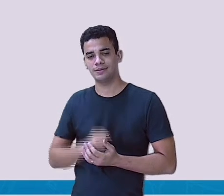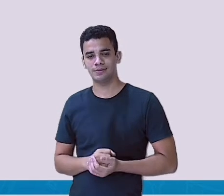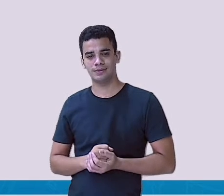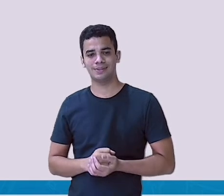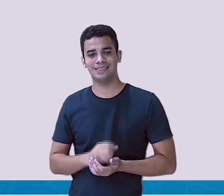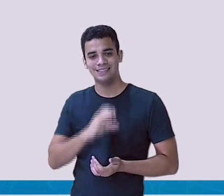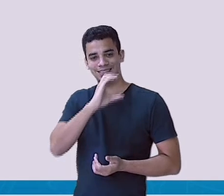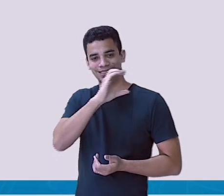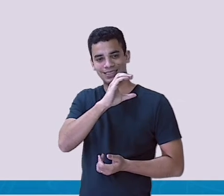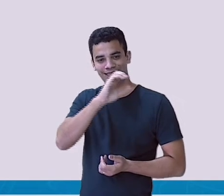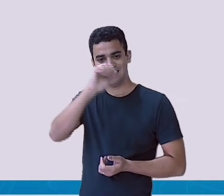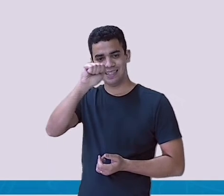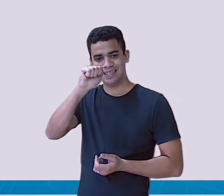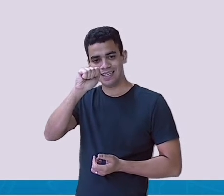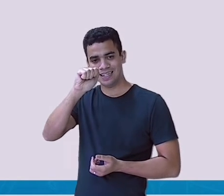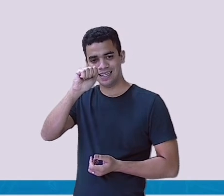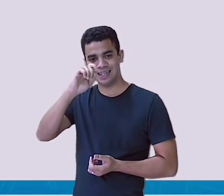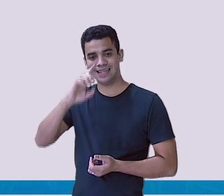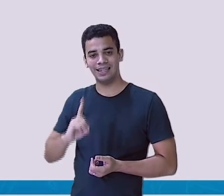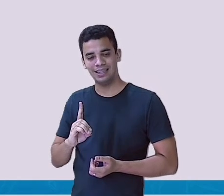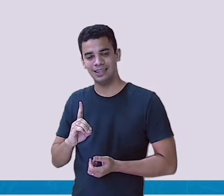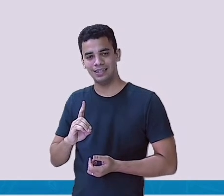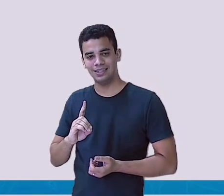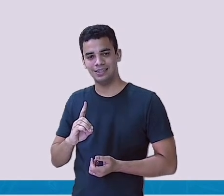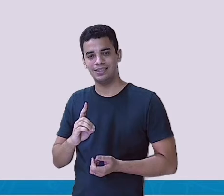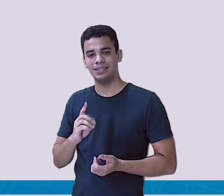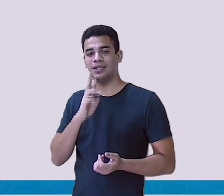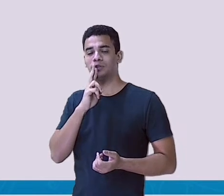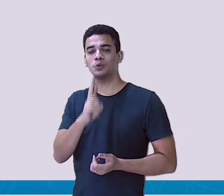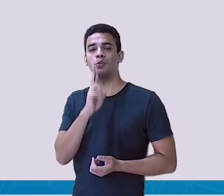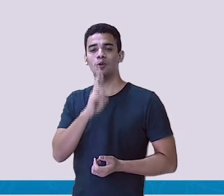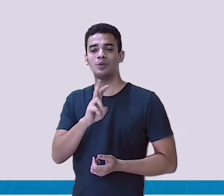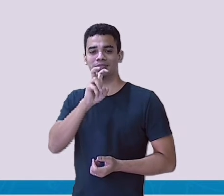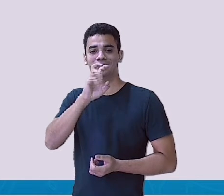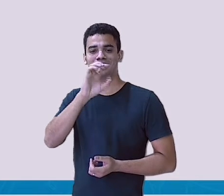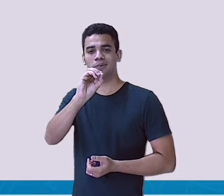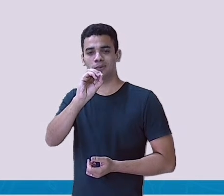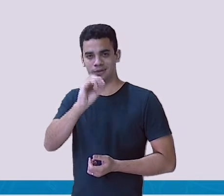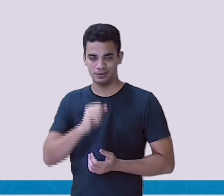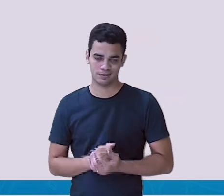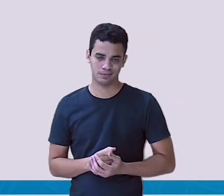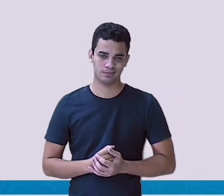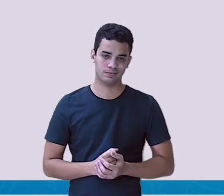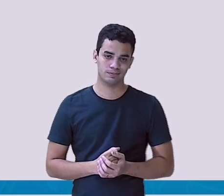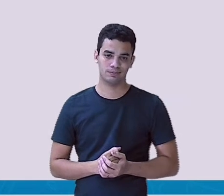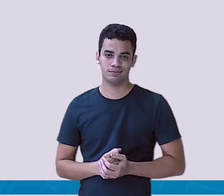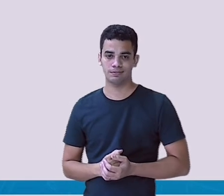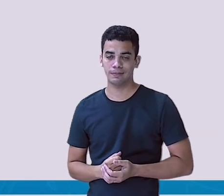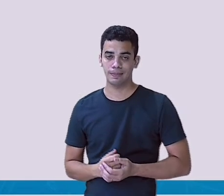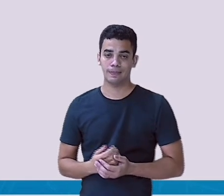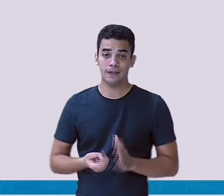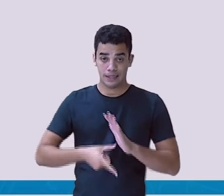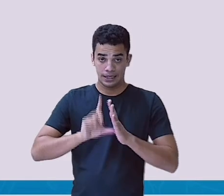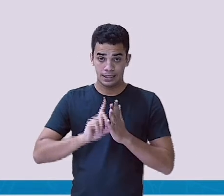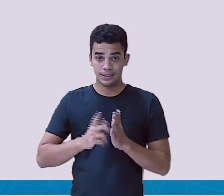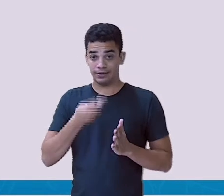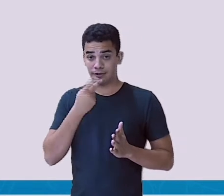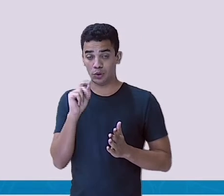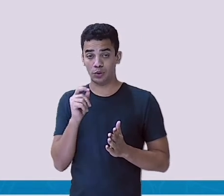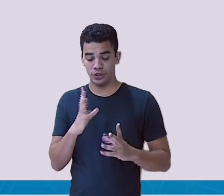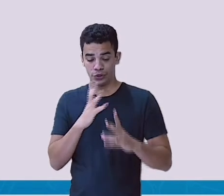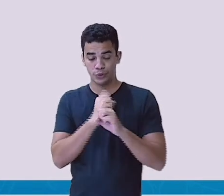CAD é igual a 50 graus. Então, pediu para calcular a medida do ângulo CAD,